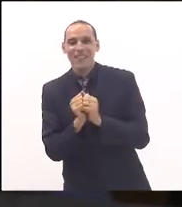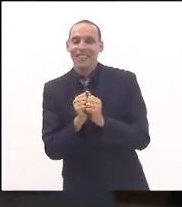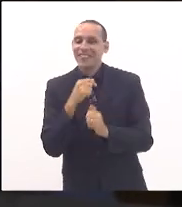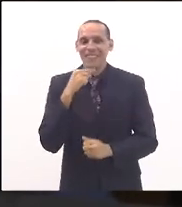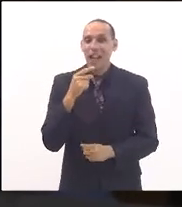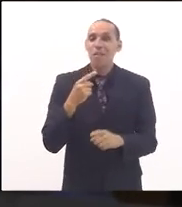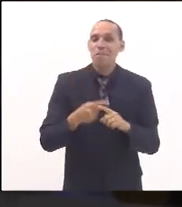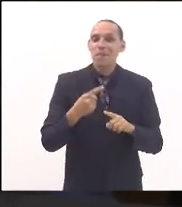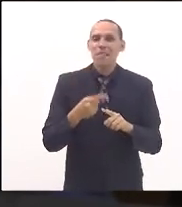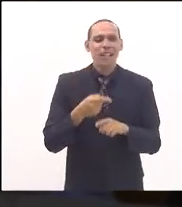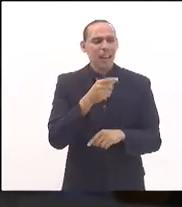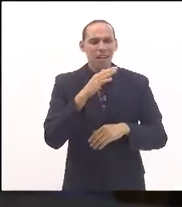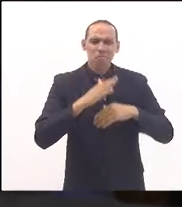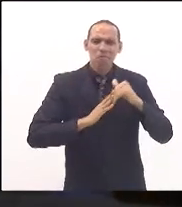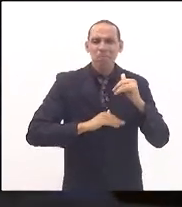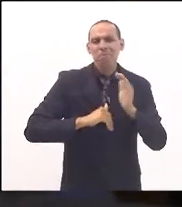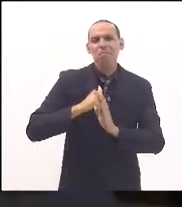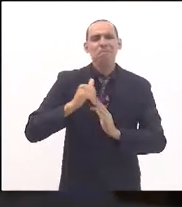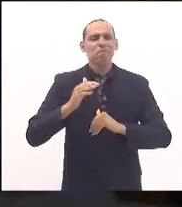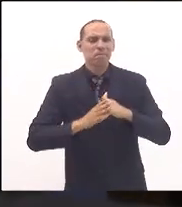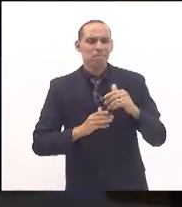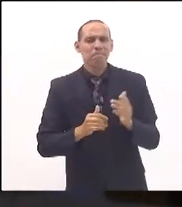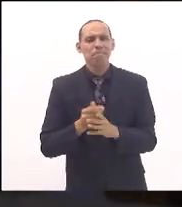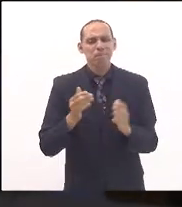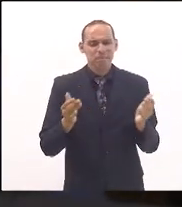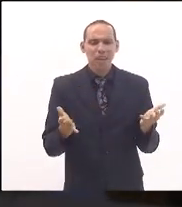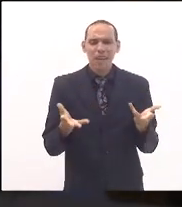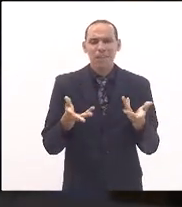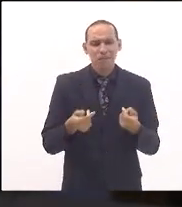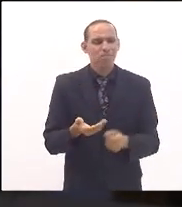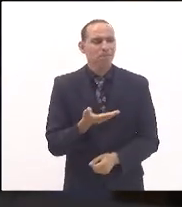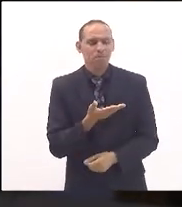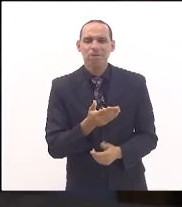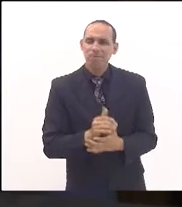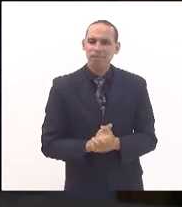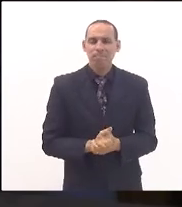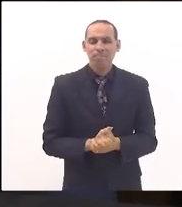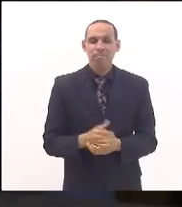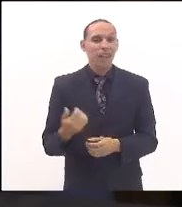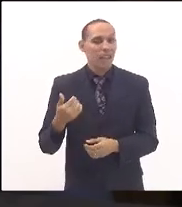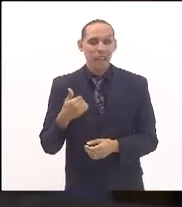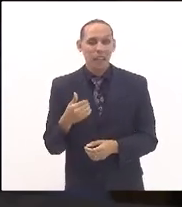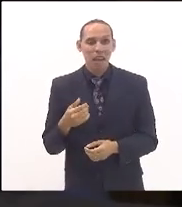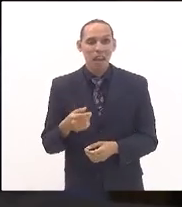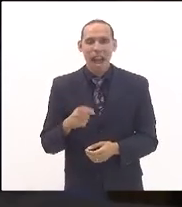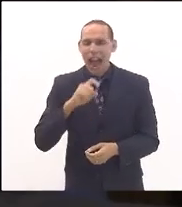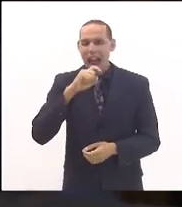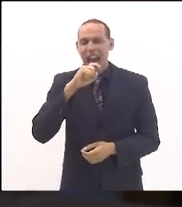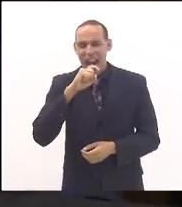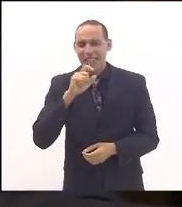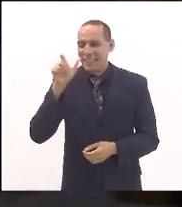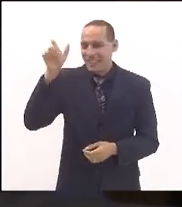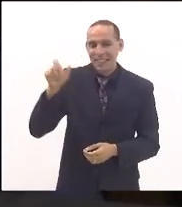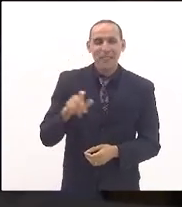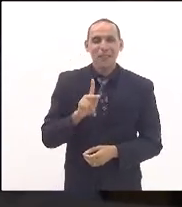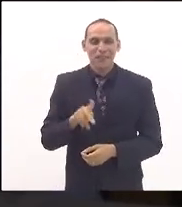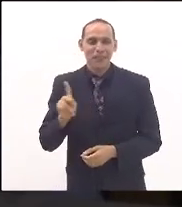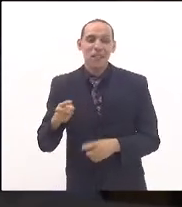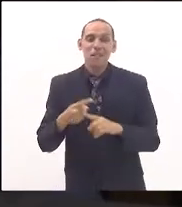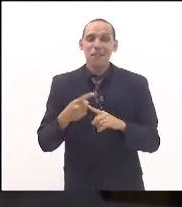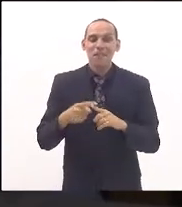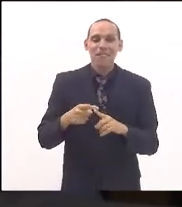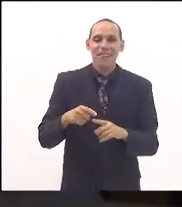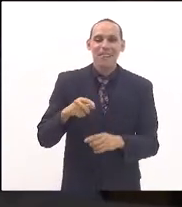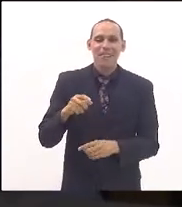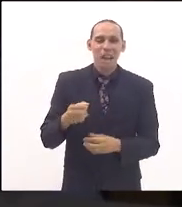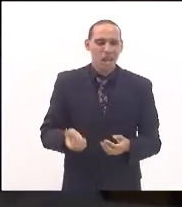significa competência e talento eu fiquei com inveja do professor ele